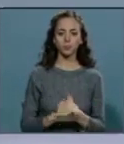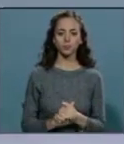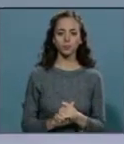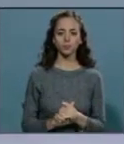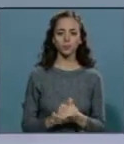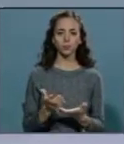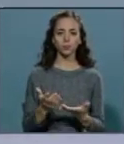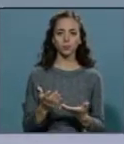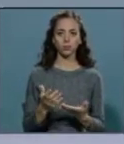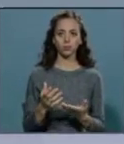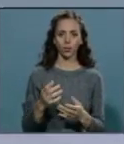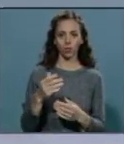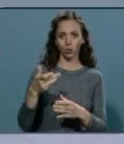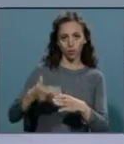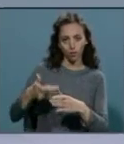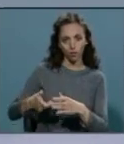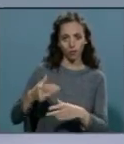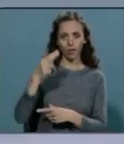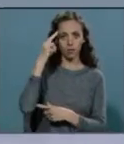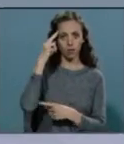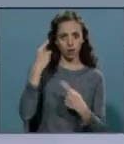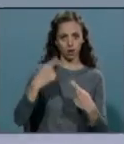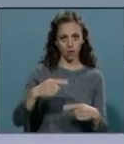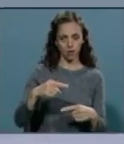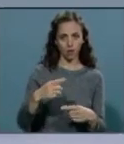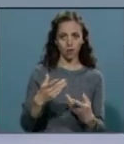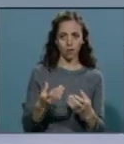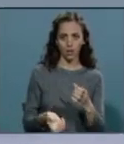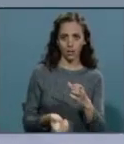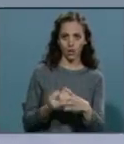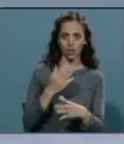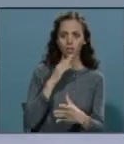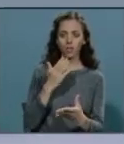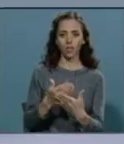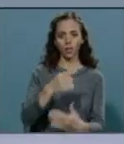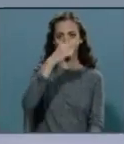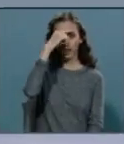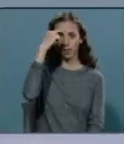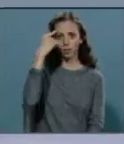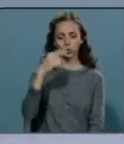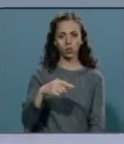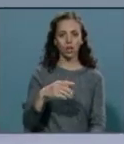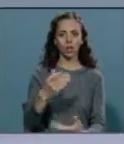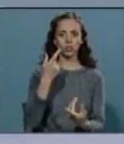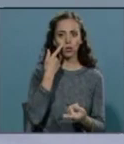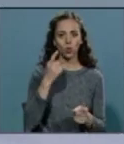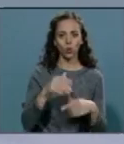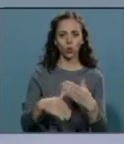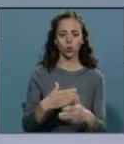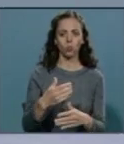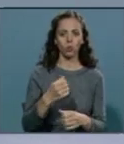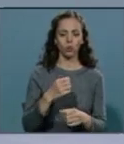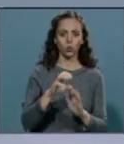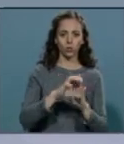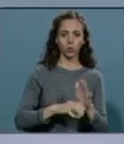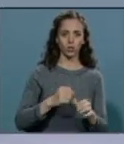o regime da quarentena em vigor na madeira cria cria dificuldades de gamos arredondadas com